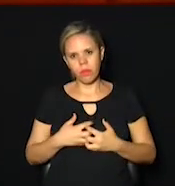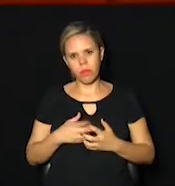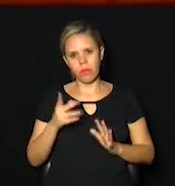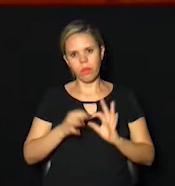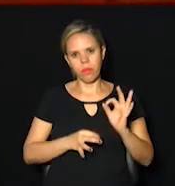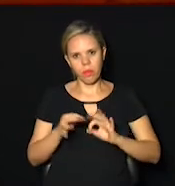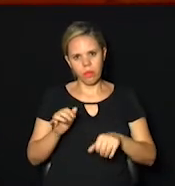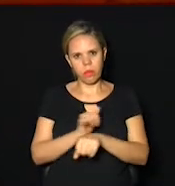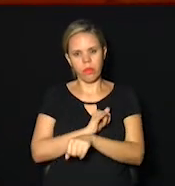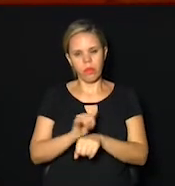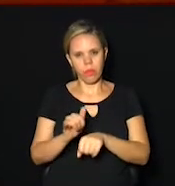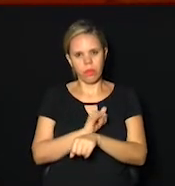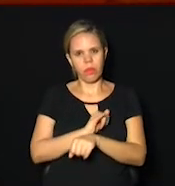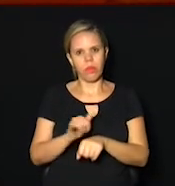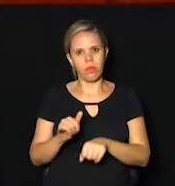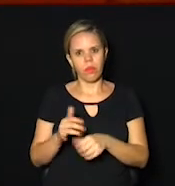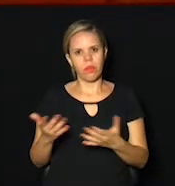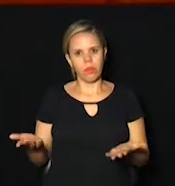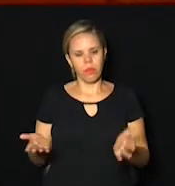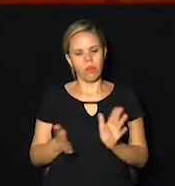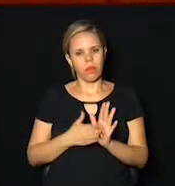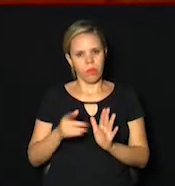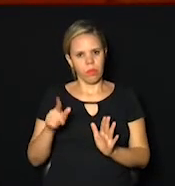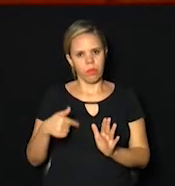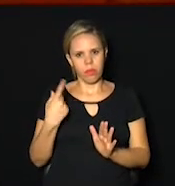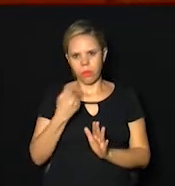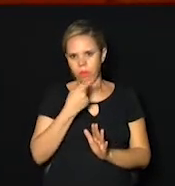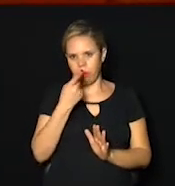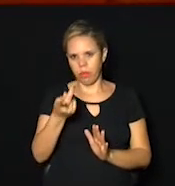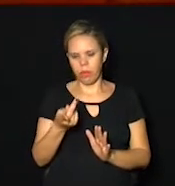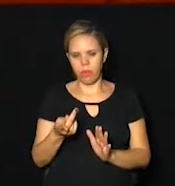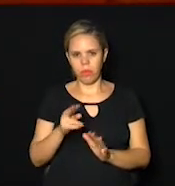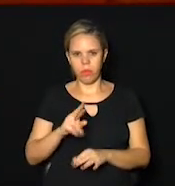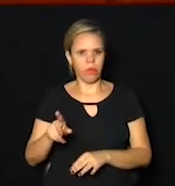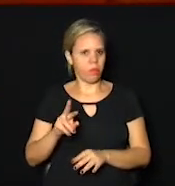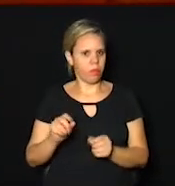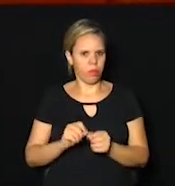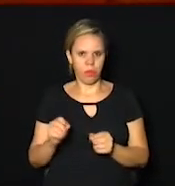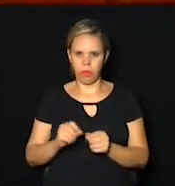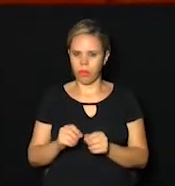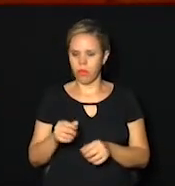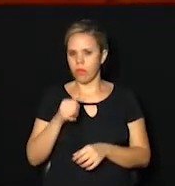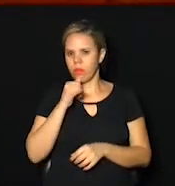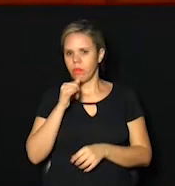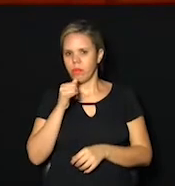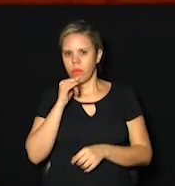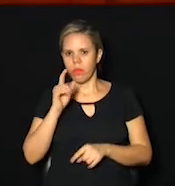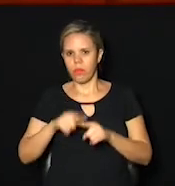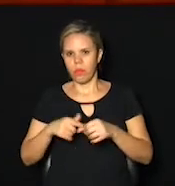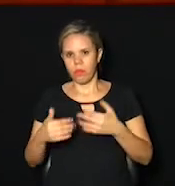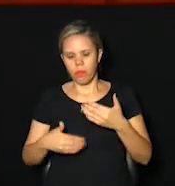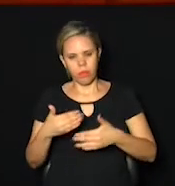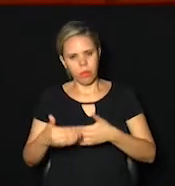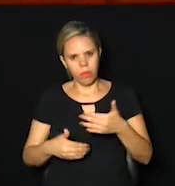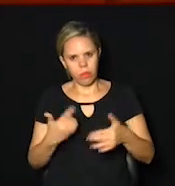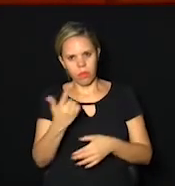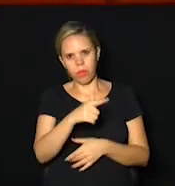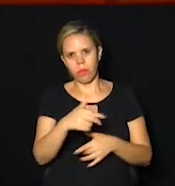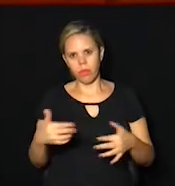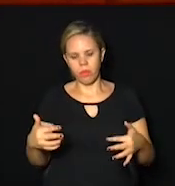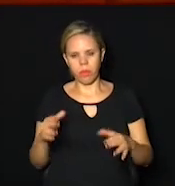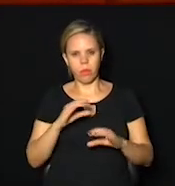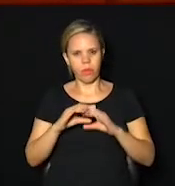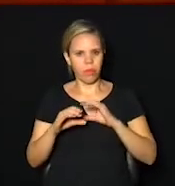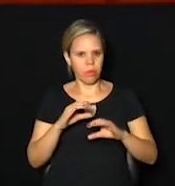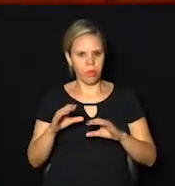planejamento estratégico de marketing é disso que a gente está falando. Não é fazer peça. Fazer peça é consequência. Fazer peça é